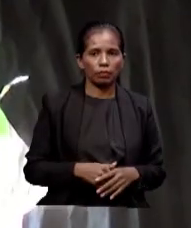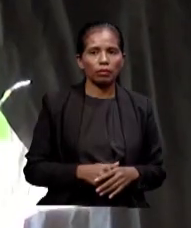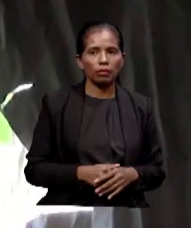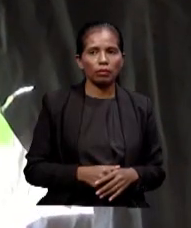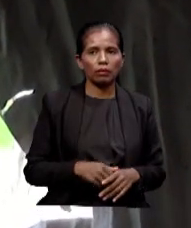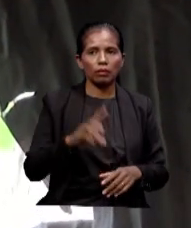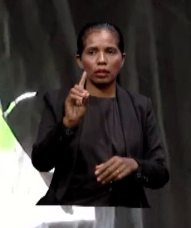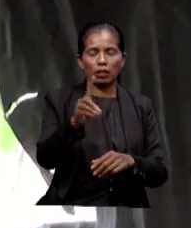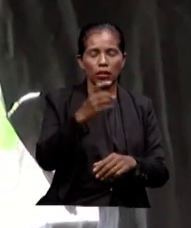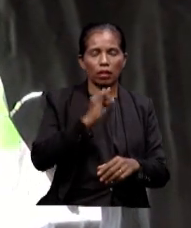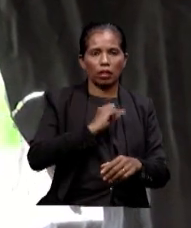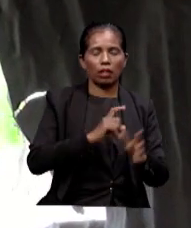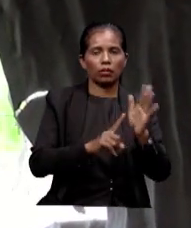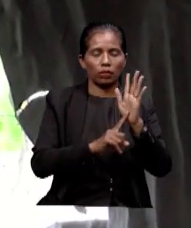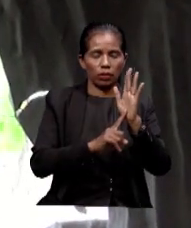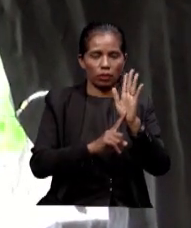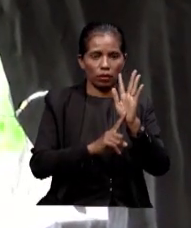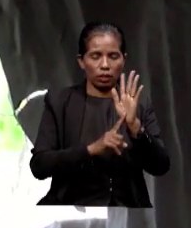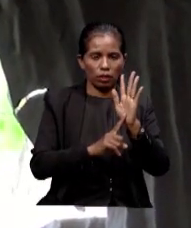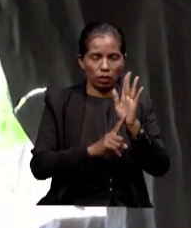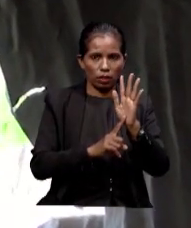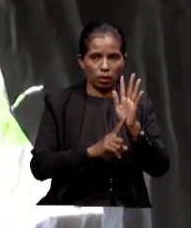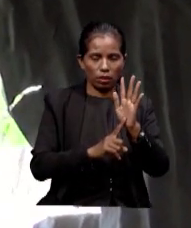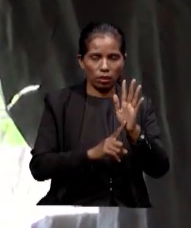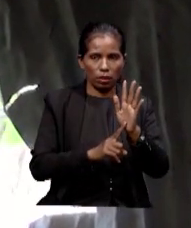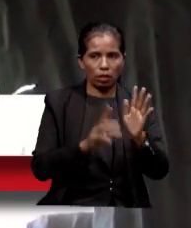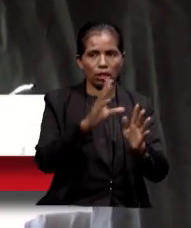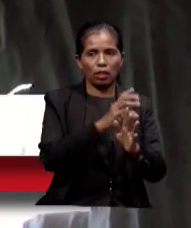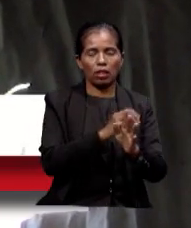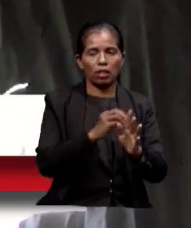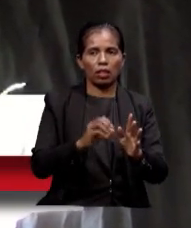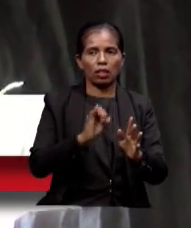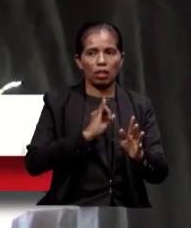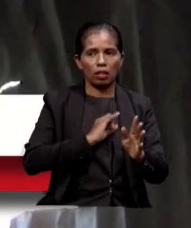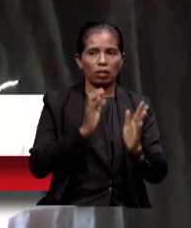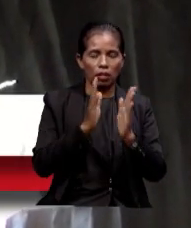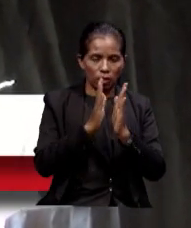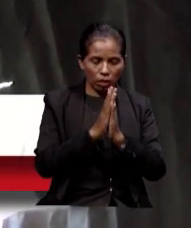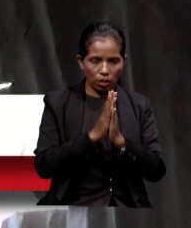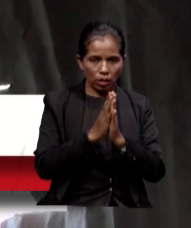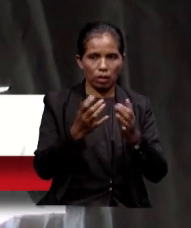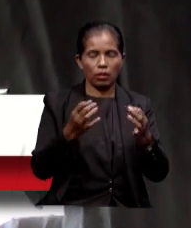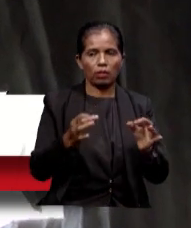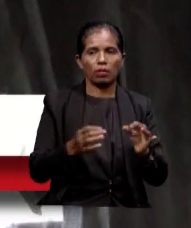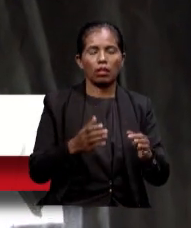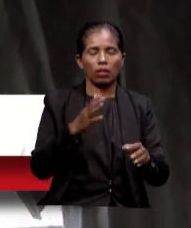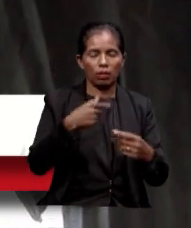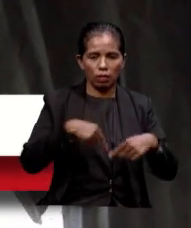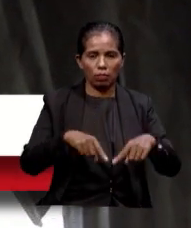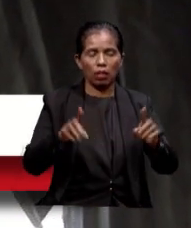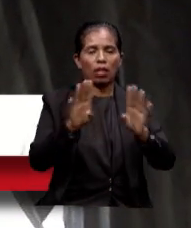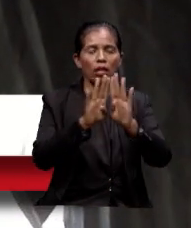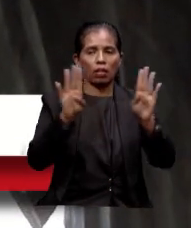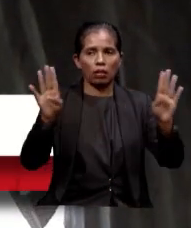Dadersan, ao sul lilin e oratório né, ao ya ao reza ituan ao atumba lo que hamne